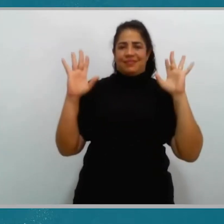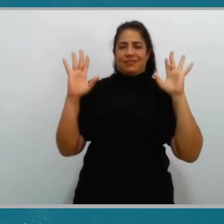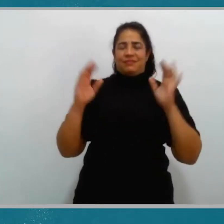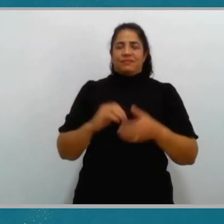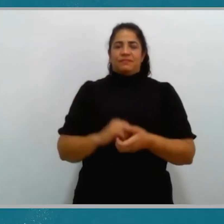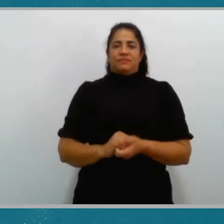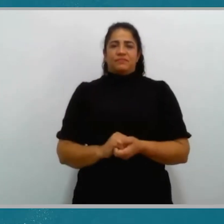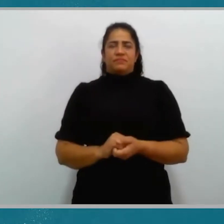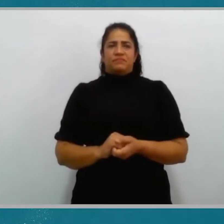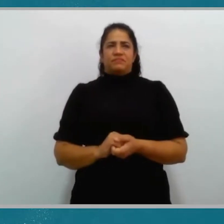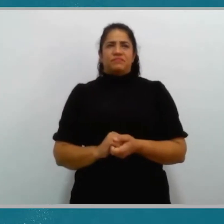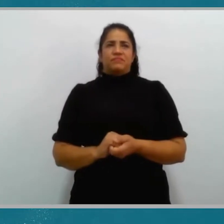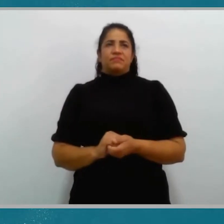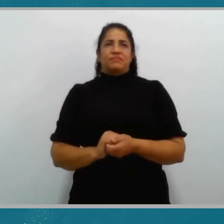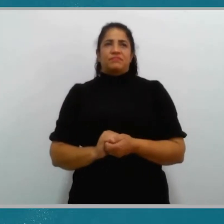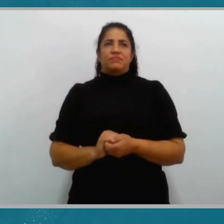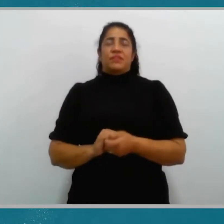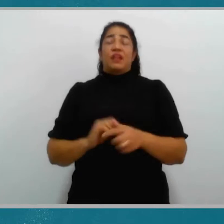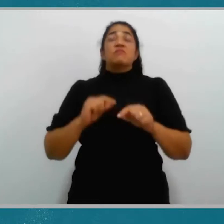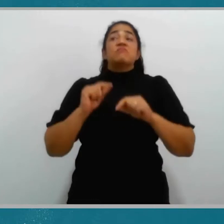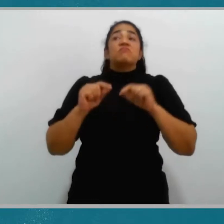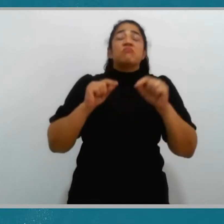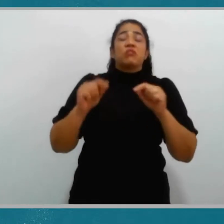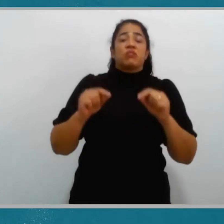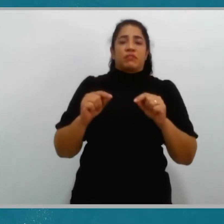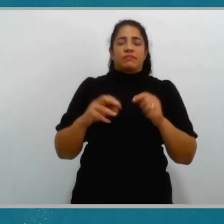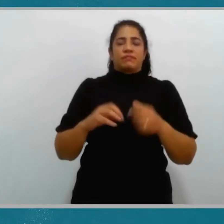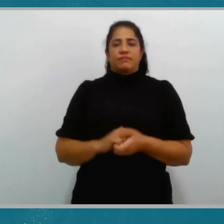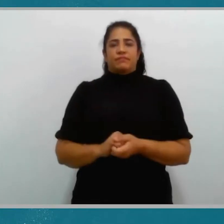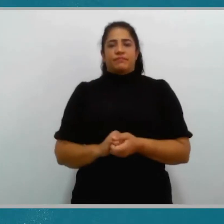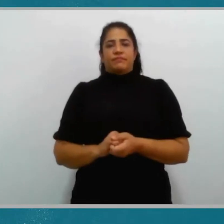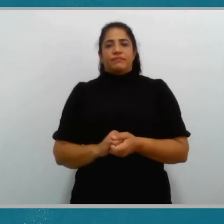está? Versículo 16.